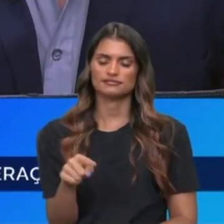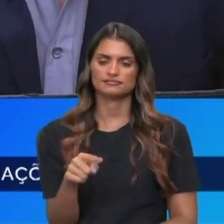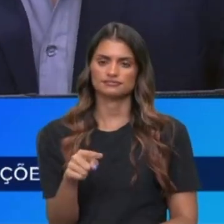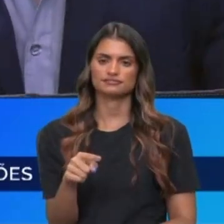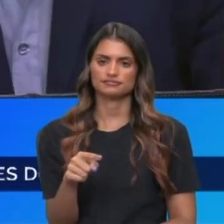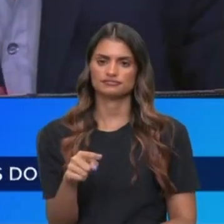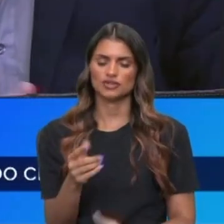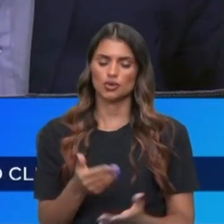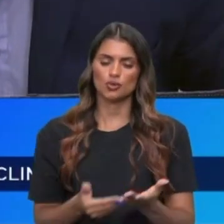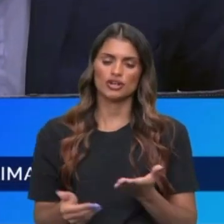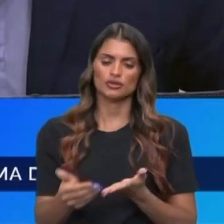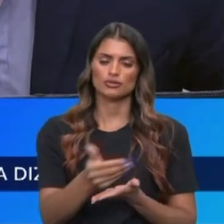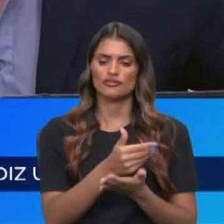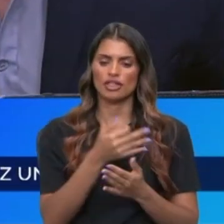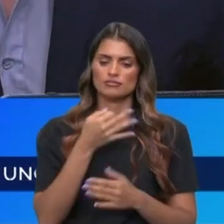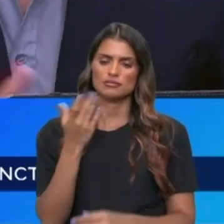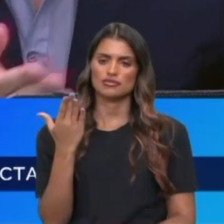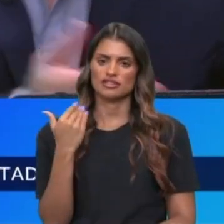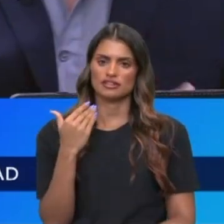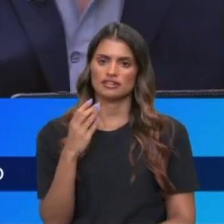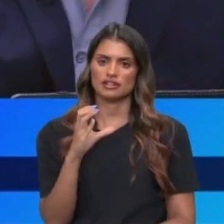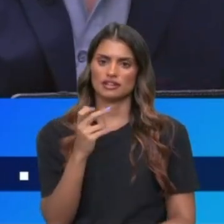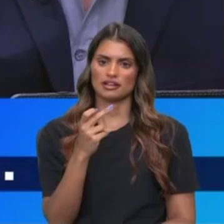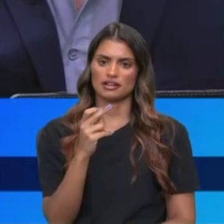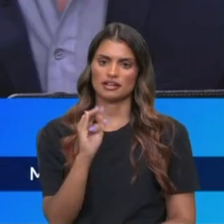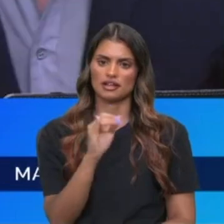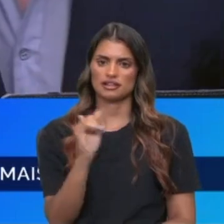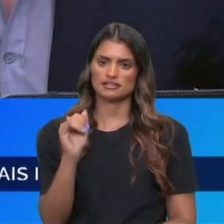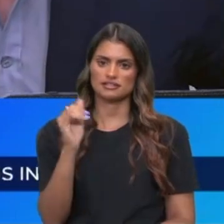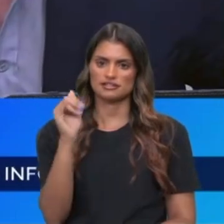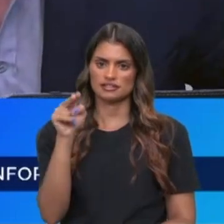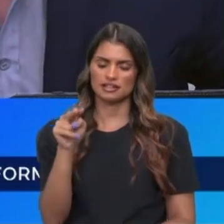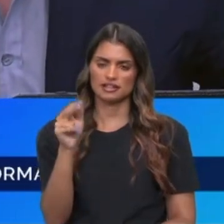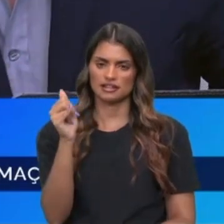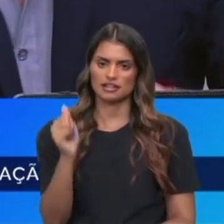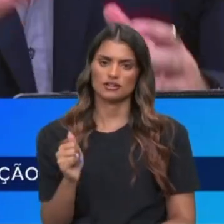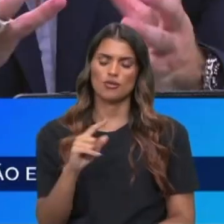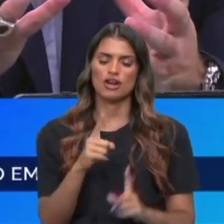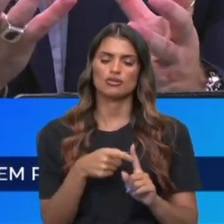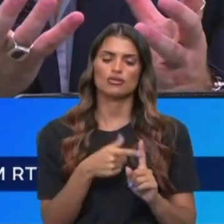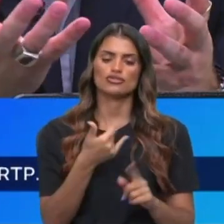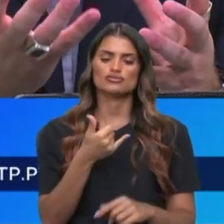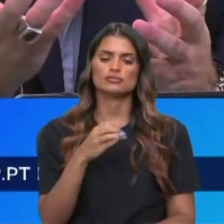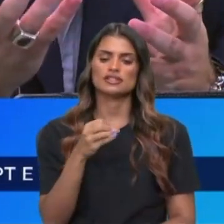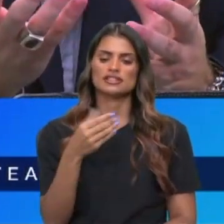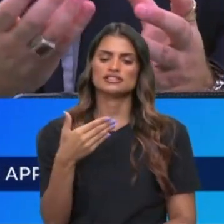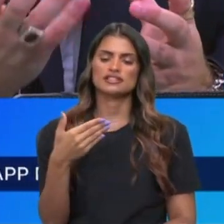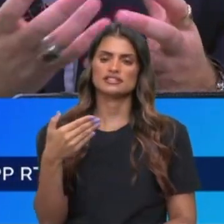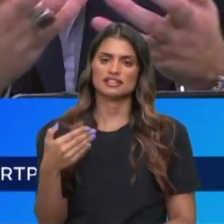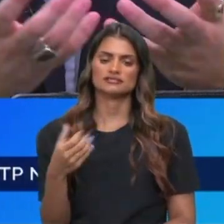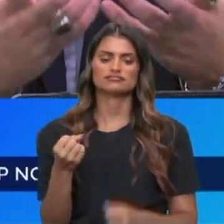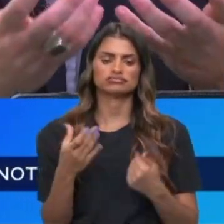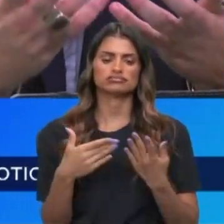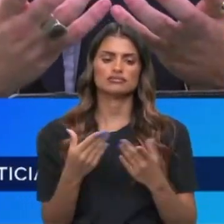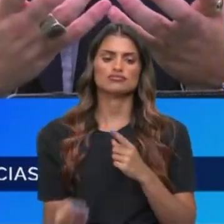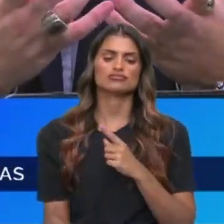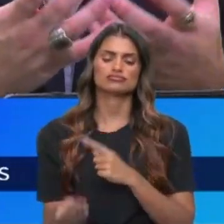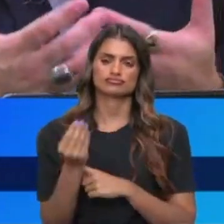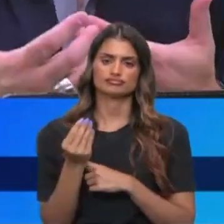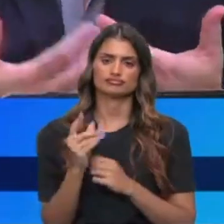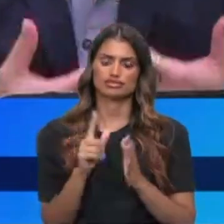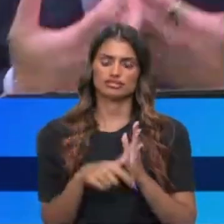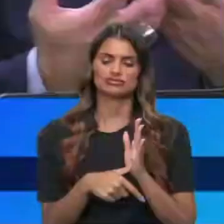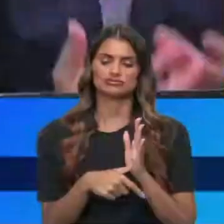reunidos. Falámos há bocado da Cassini. Cassini acabou em 2017 e ainda estamos a trabalhar esses dados. É o que funciona, é o que também origina estes grandes